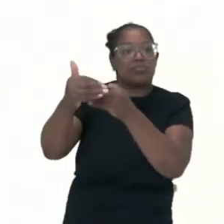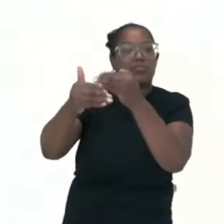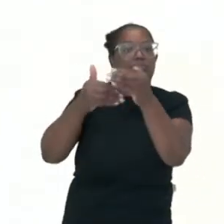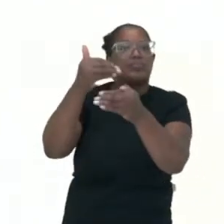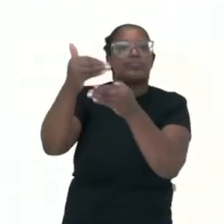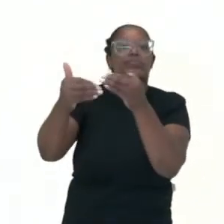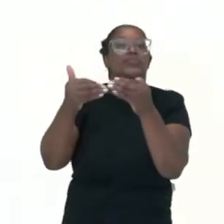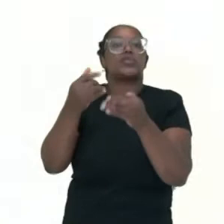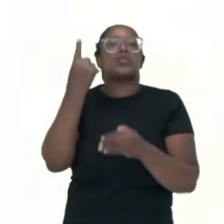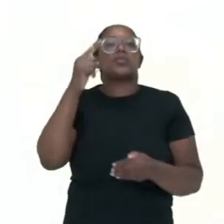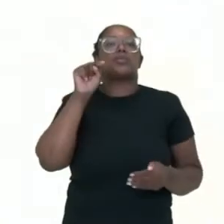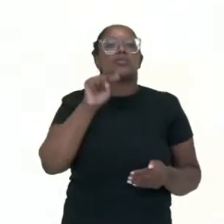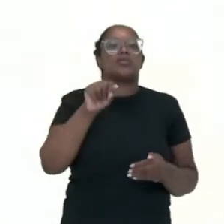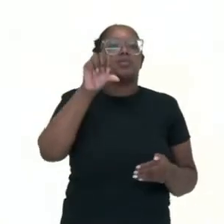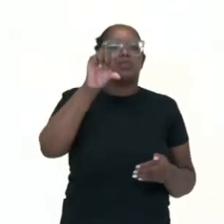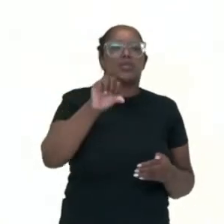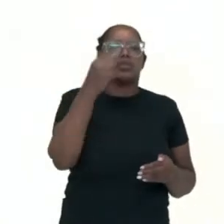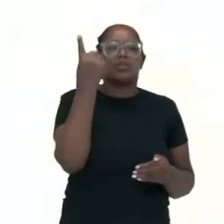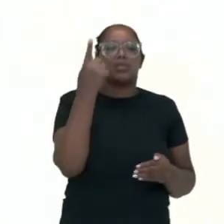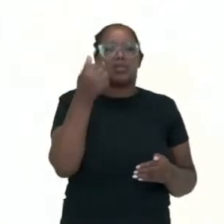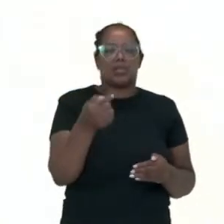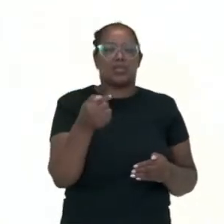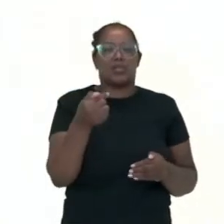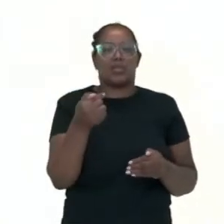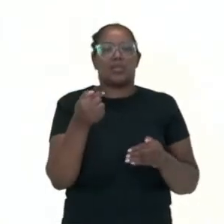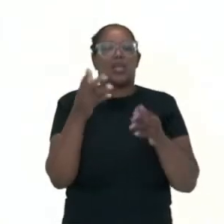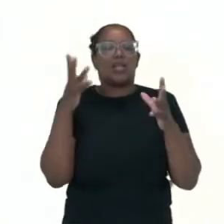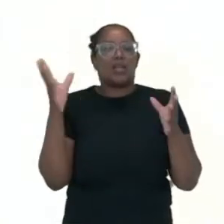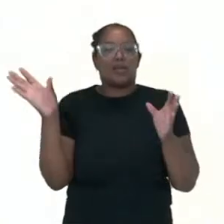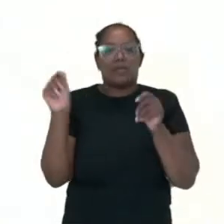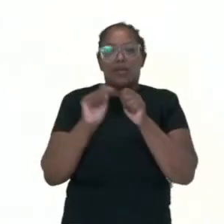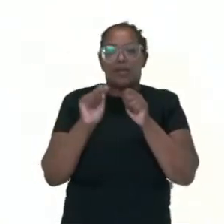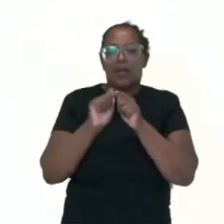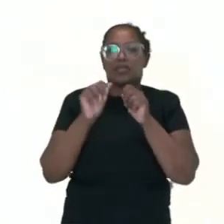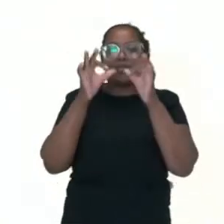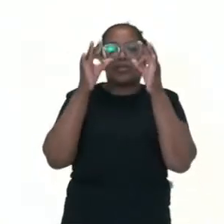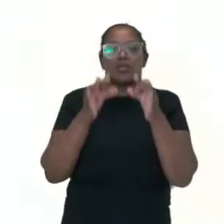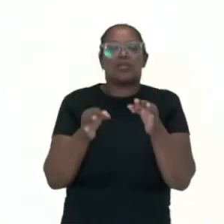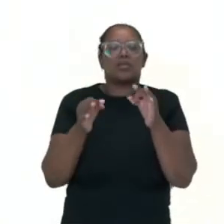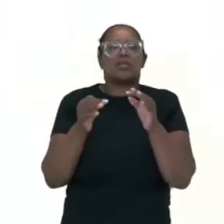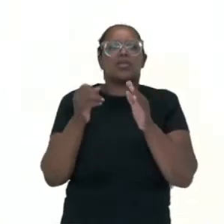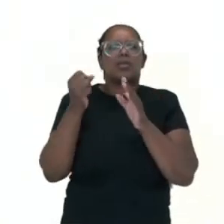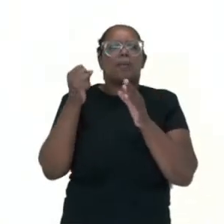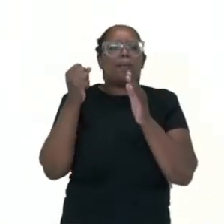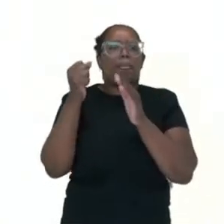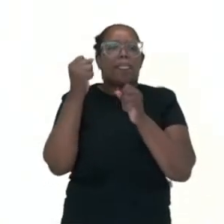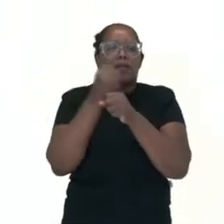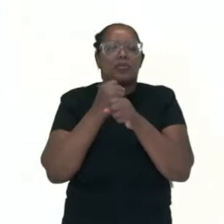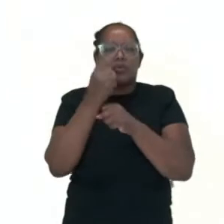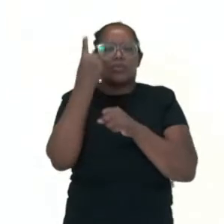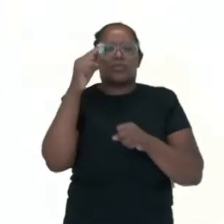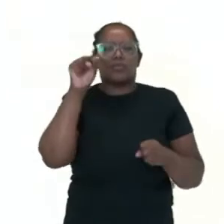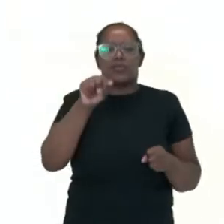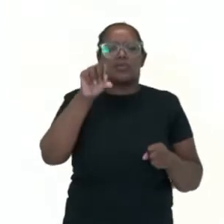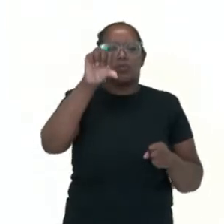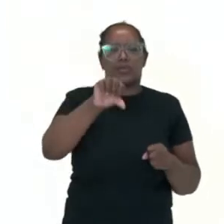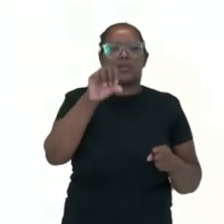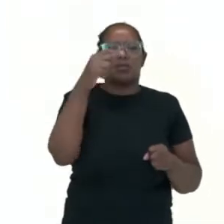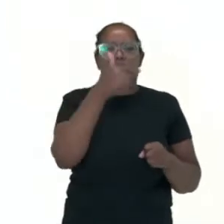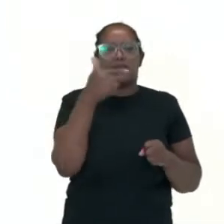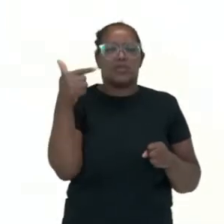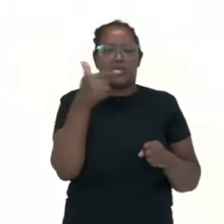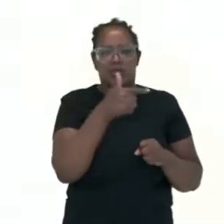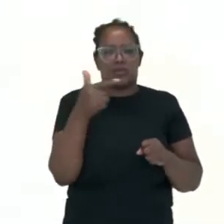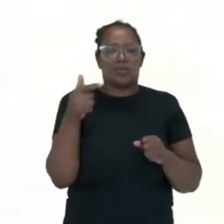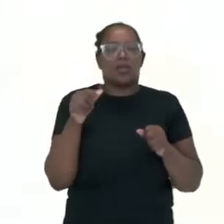a partir de 1917 e ela concretiza-se em 1922, quando nós vamos ter países unidos